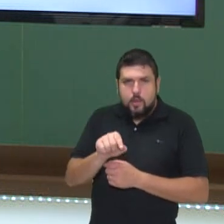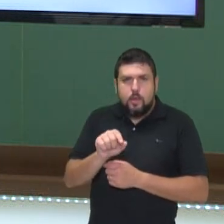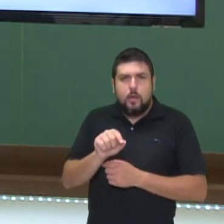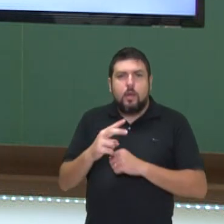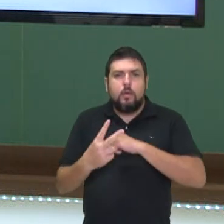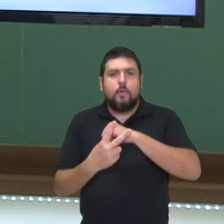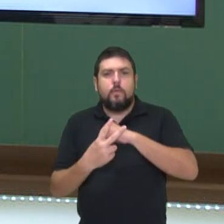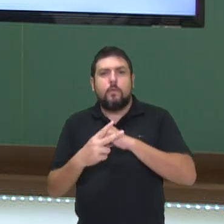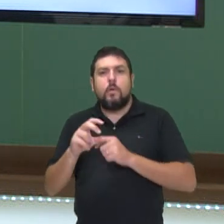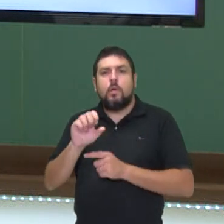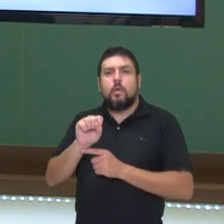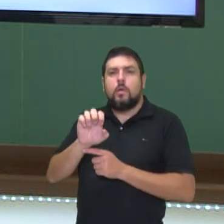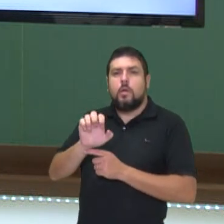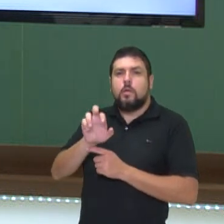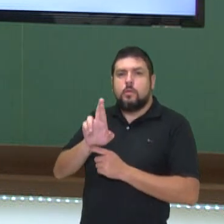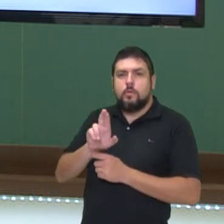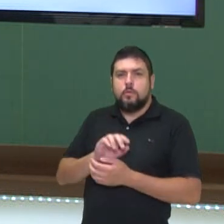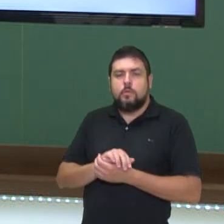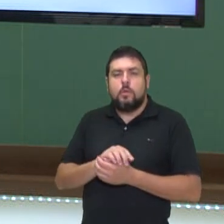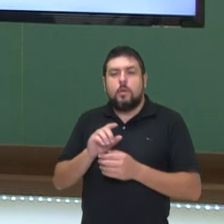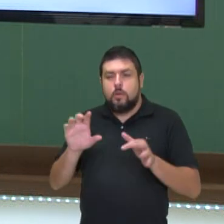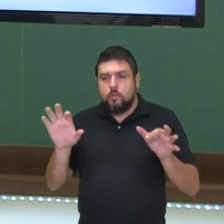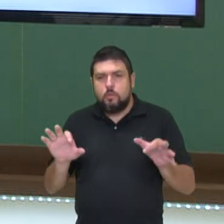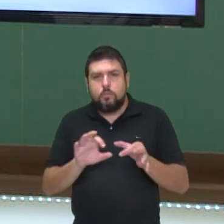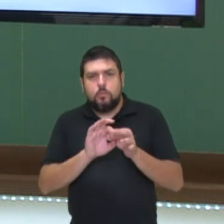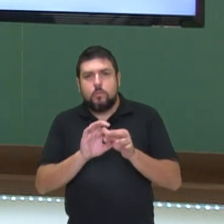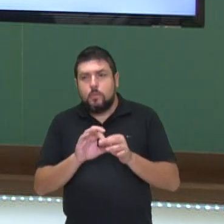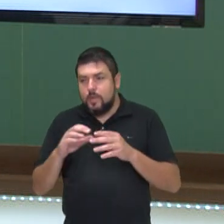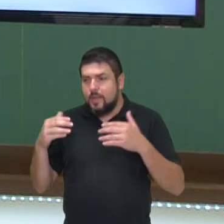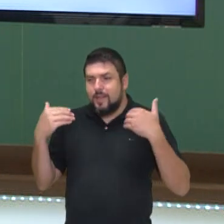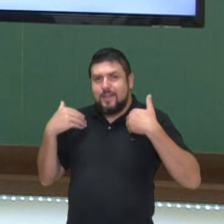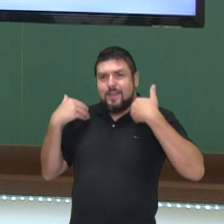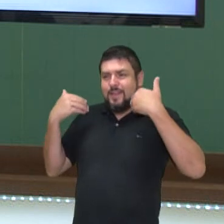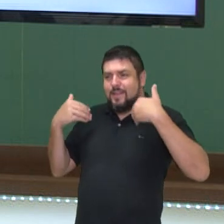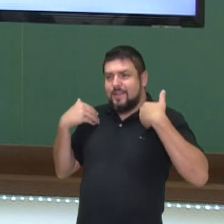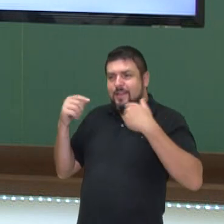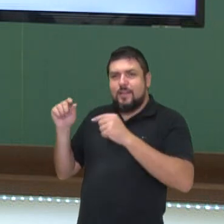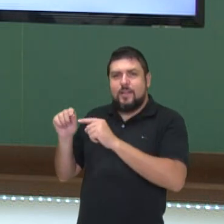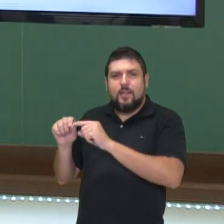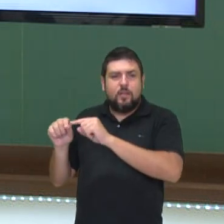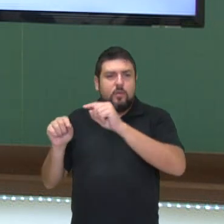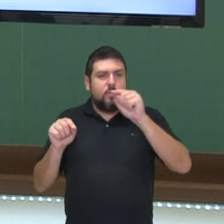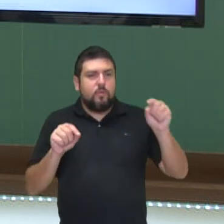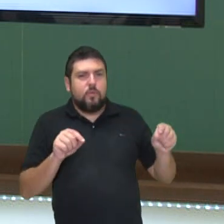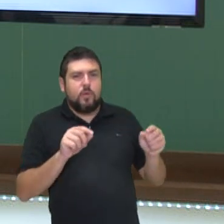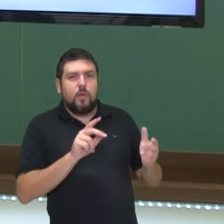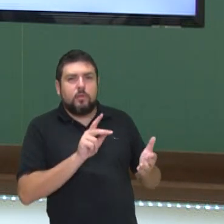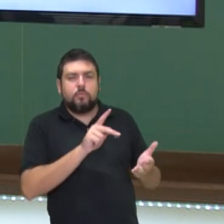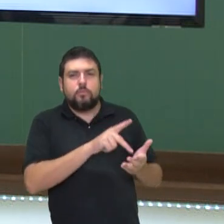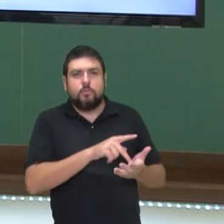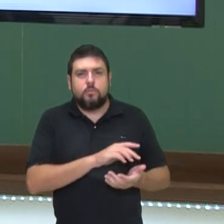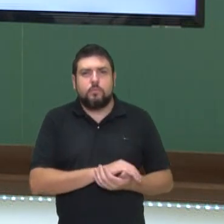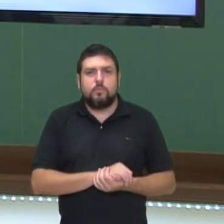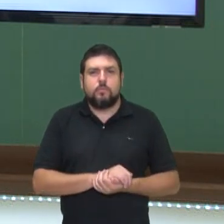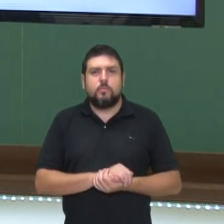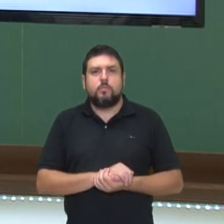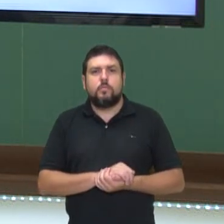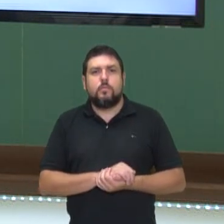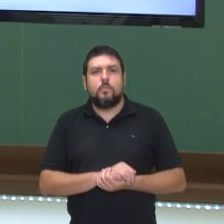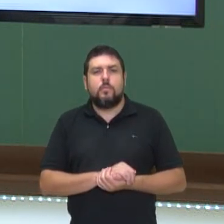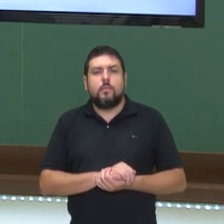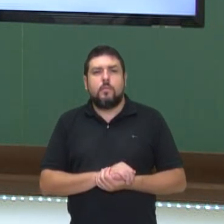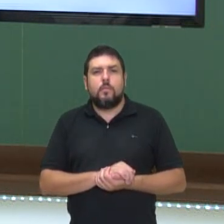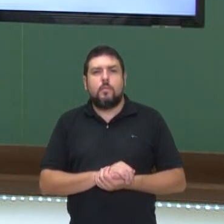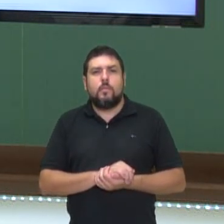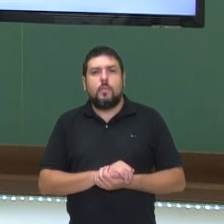nosso sujeito, a verdadeira alegria, de quem estamos falando. Trabalhando com o predicado, temos também uma